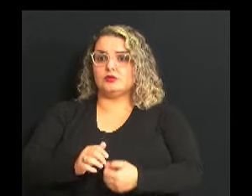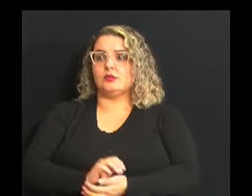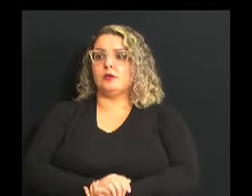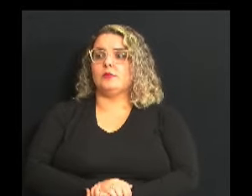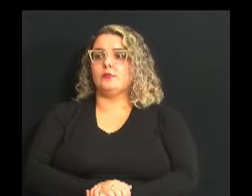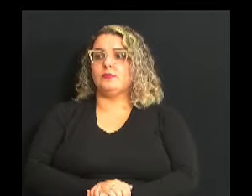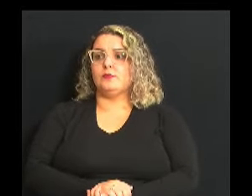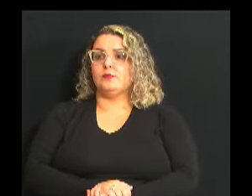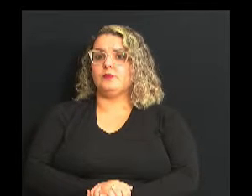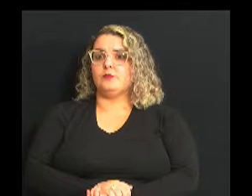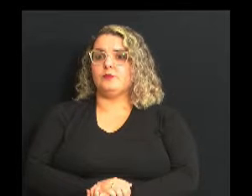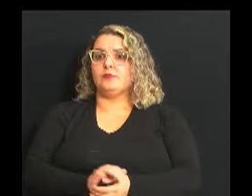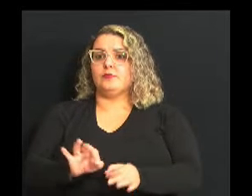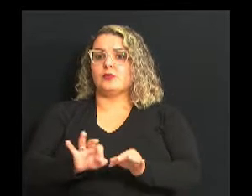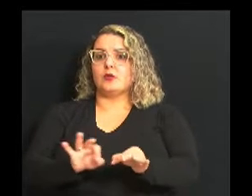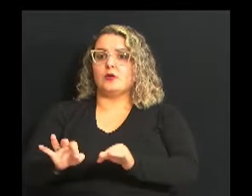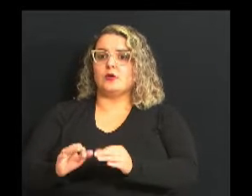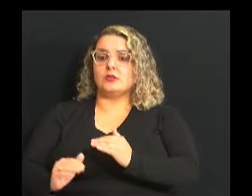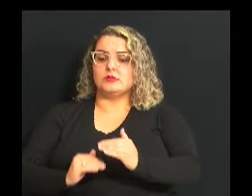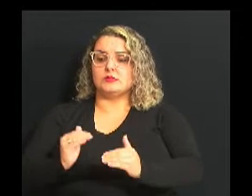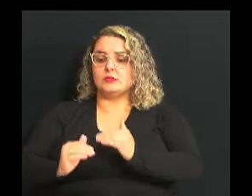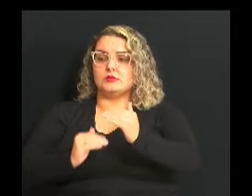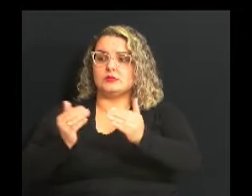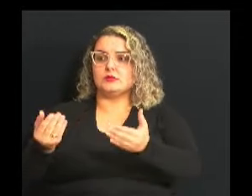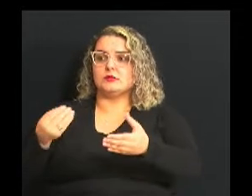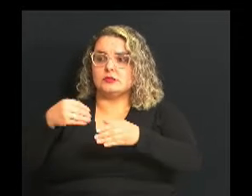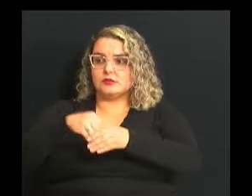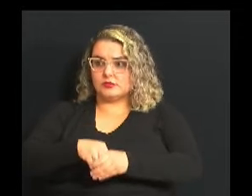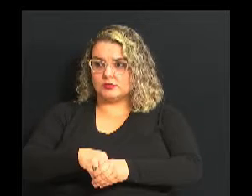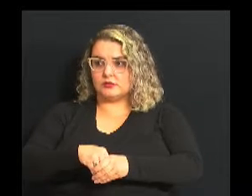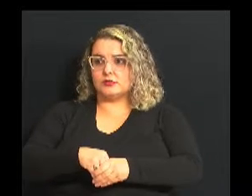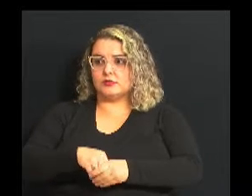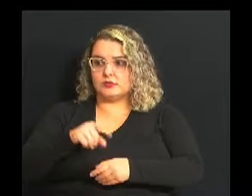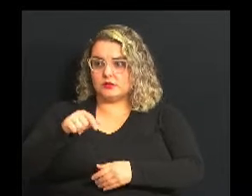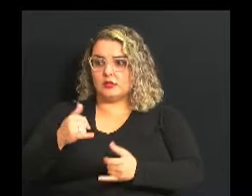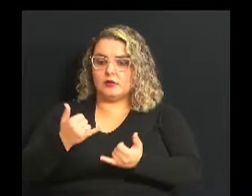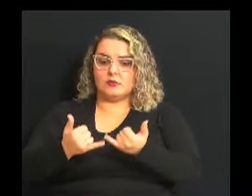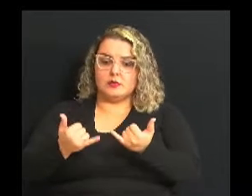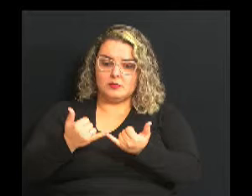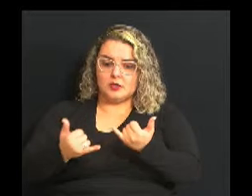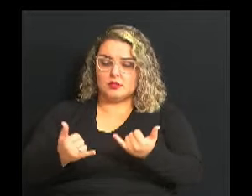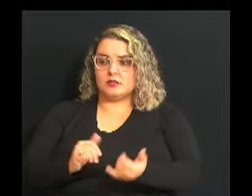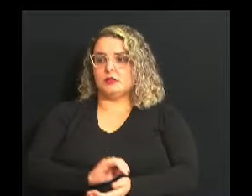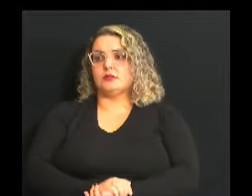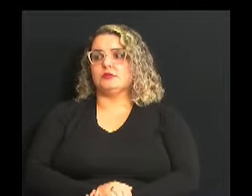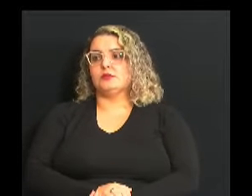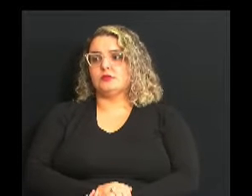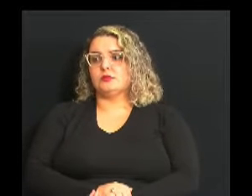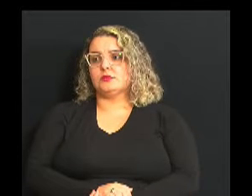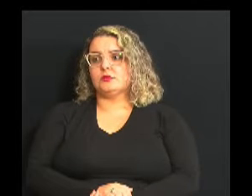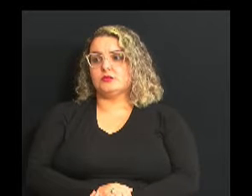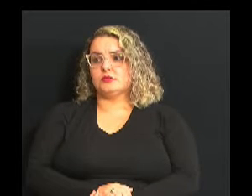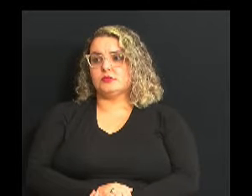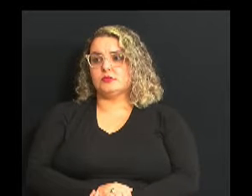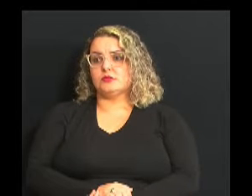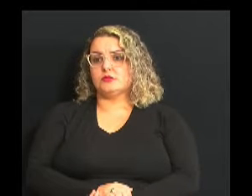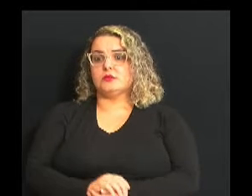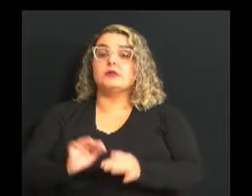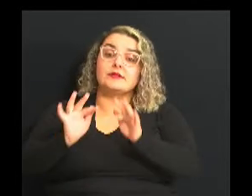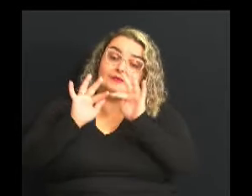Agora, falando de projetos de desenvolvimento interno, essa aqui é uma parte que nos deixa assim, muito felizes,